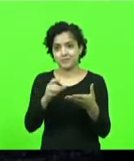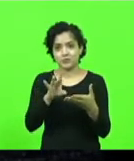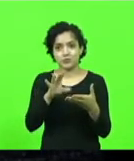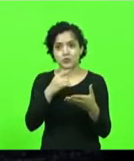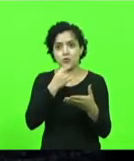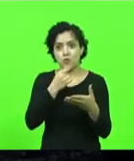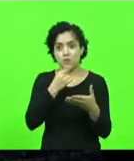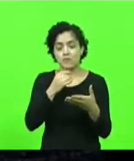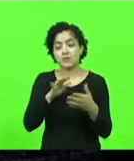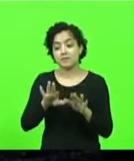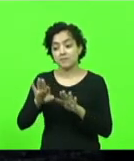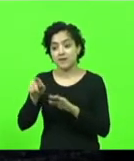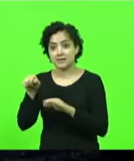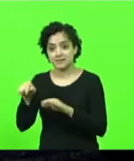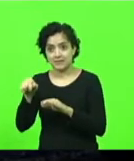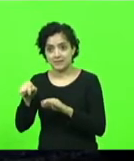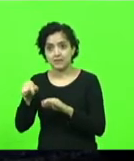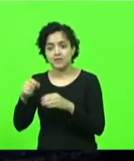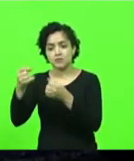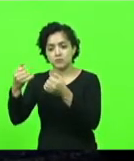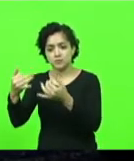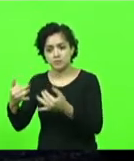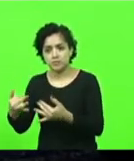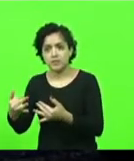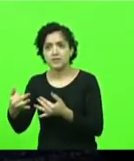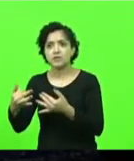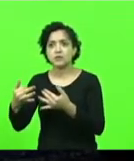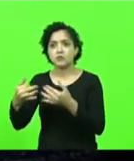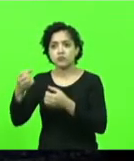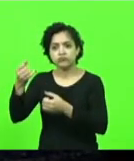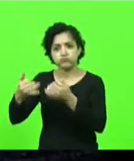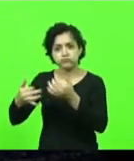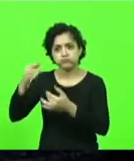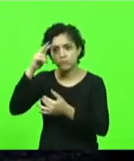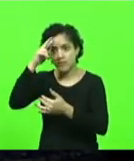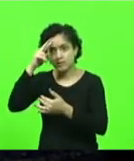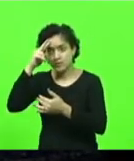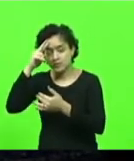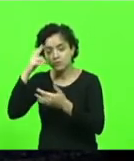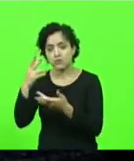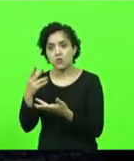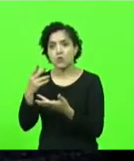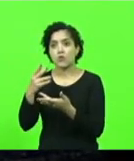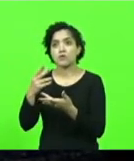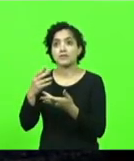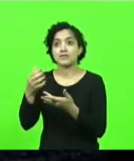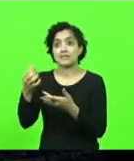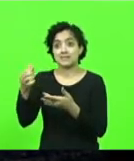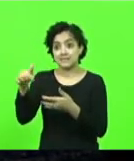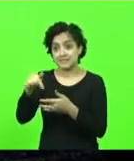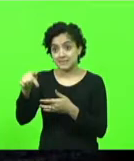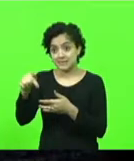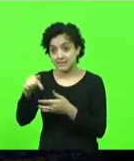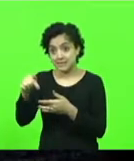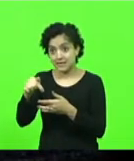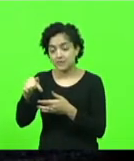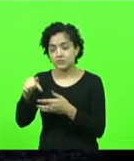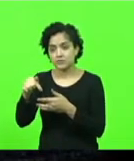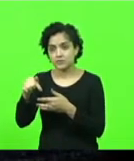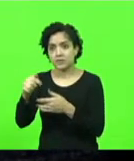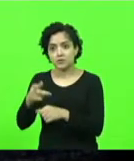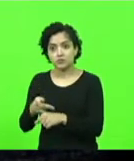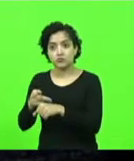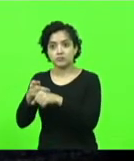Sônia eu conta a história de duas vencedoras do prêmio Sebrae mulher de negócios sete finalistas do prêmio acif